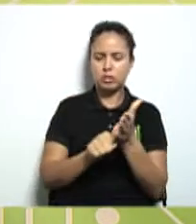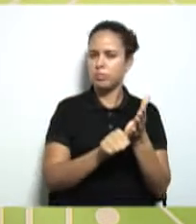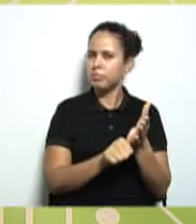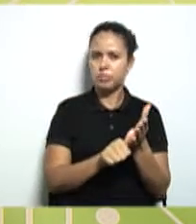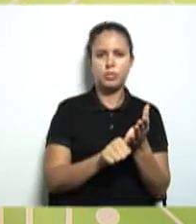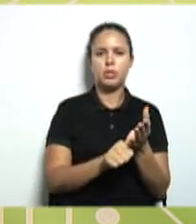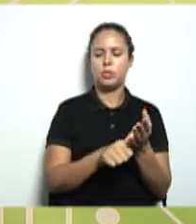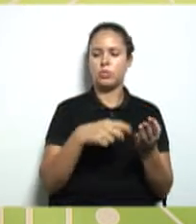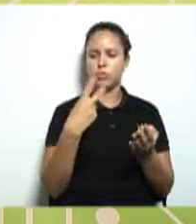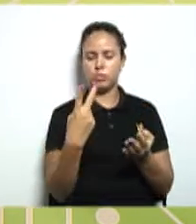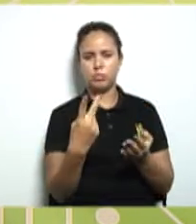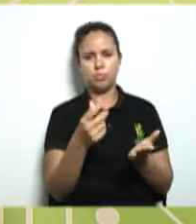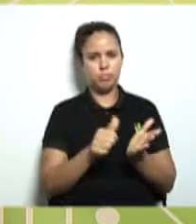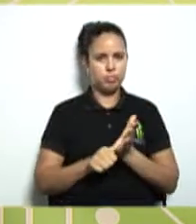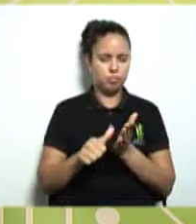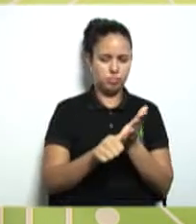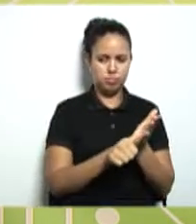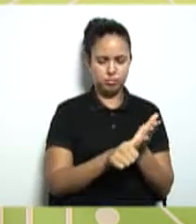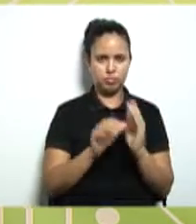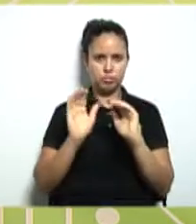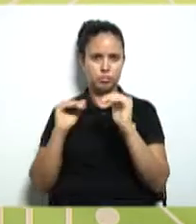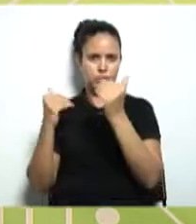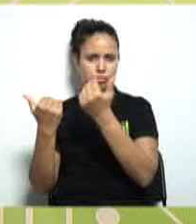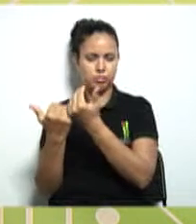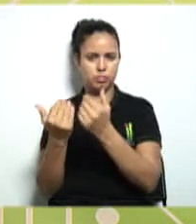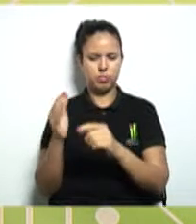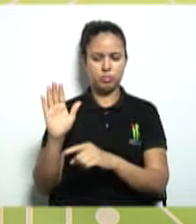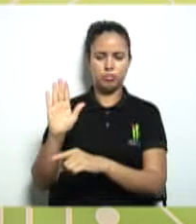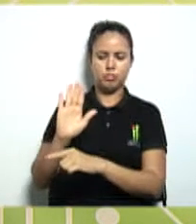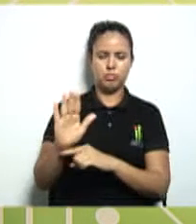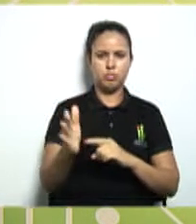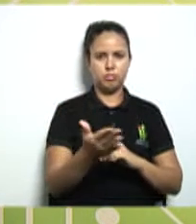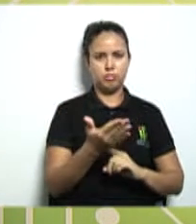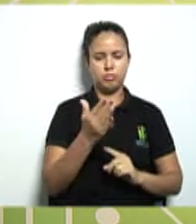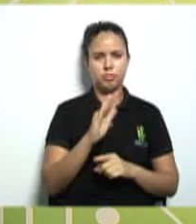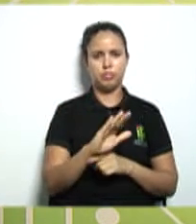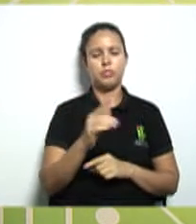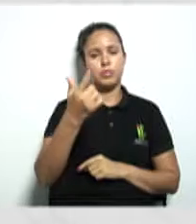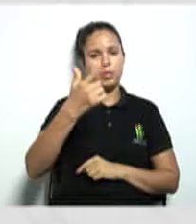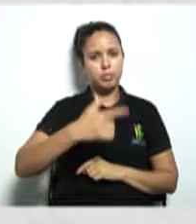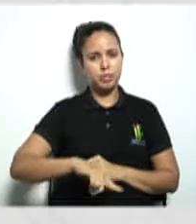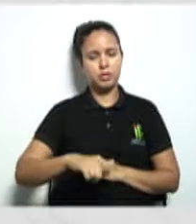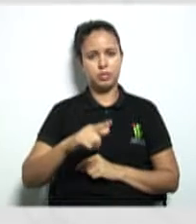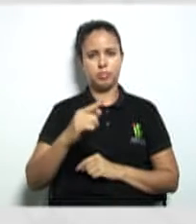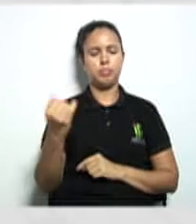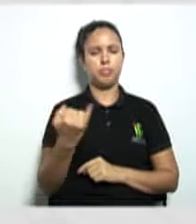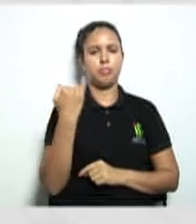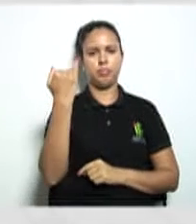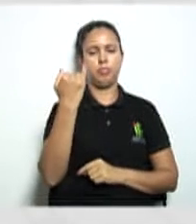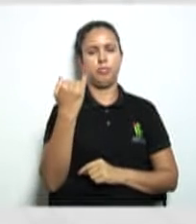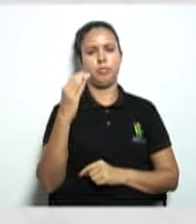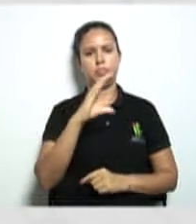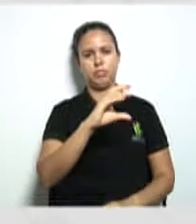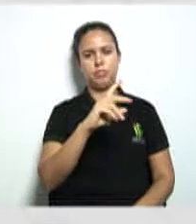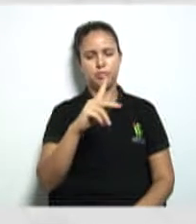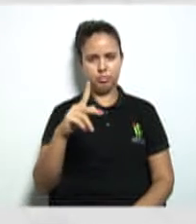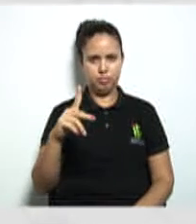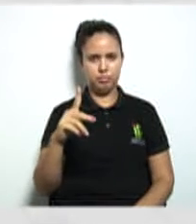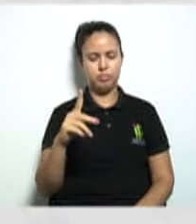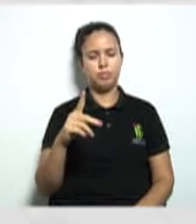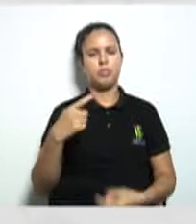comunidade aonde ela foi criada. Vamos lá, mais um ponto importante aqui. A cooperativa